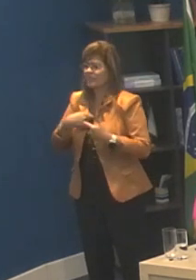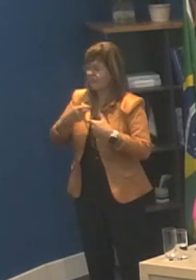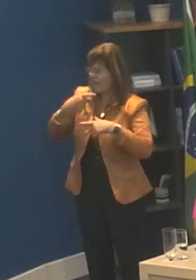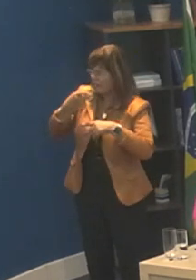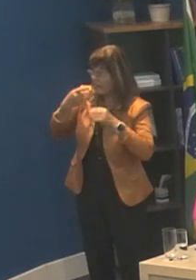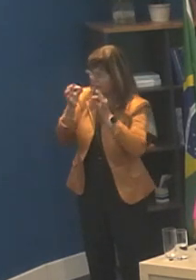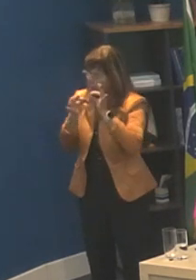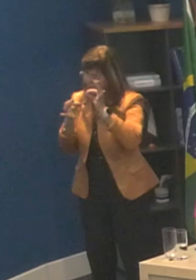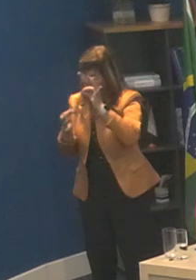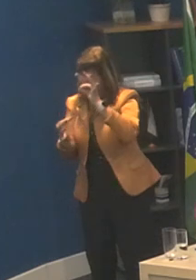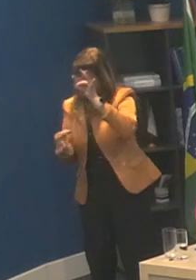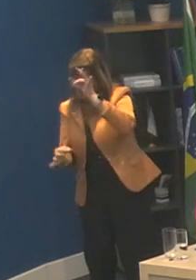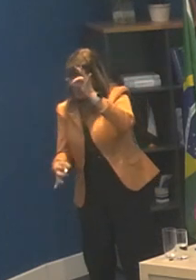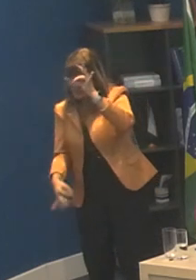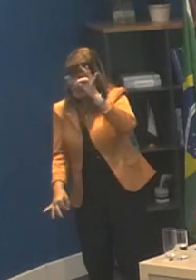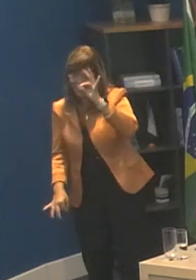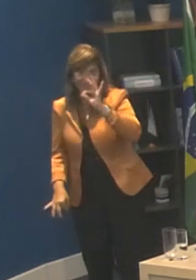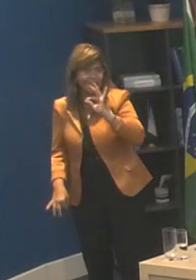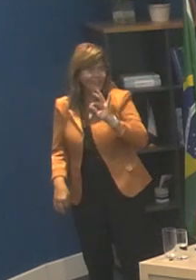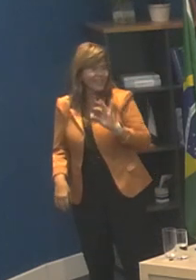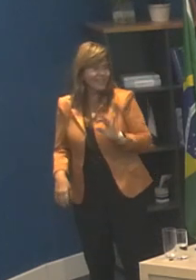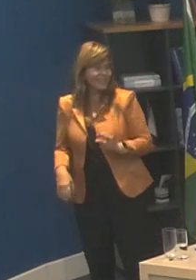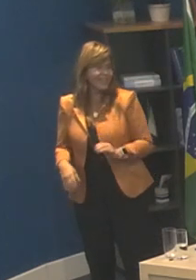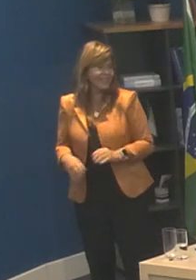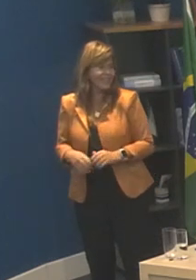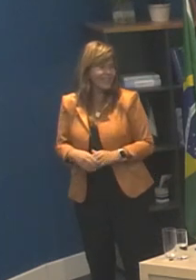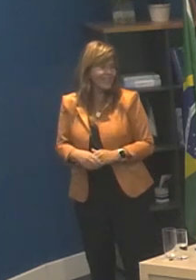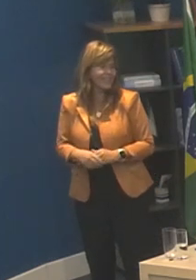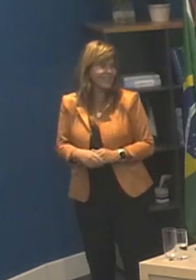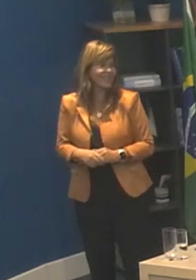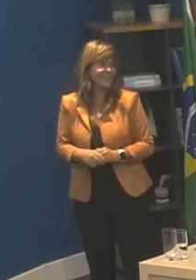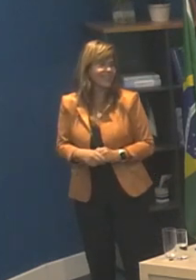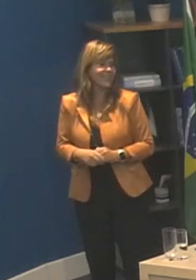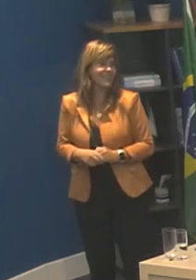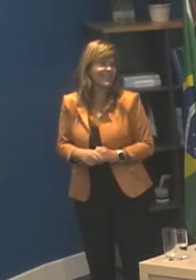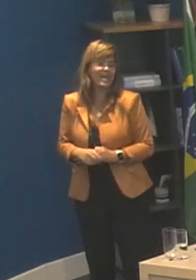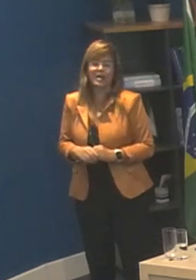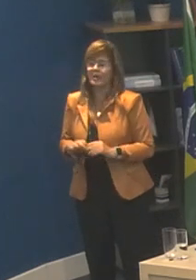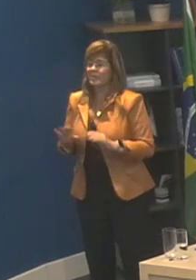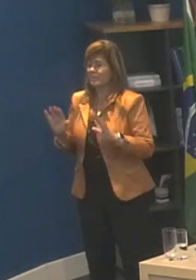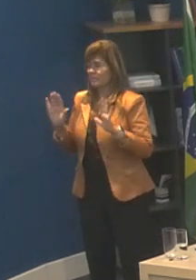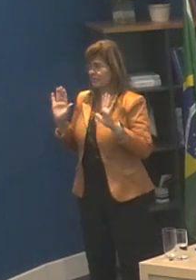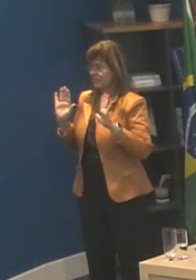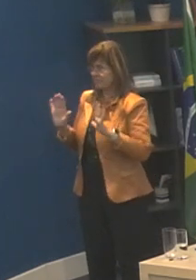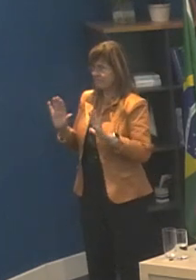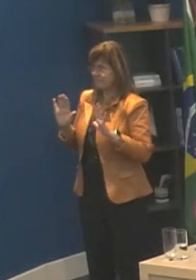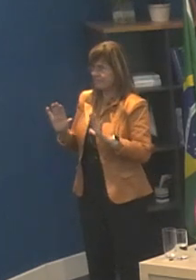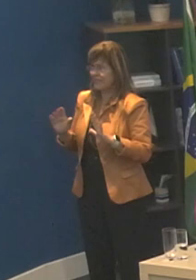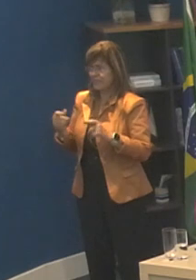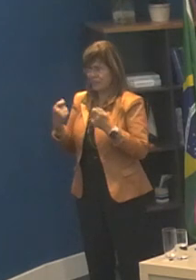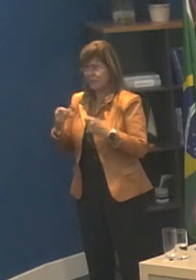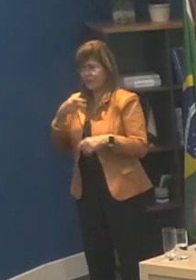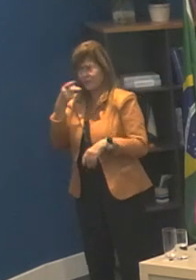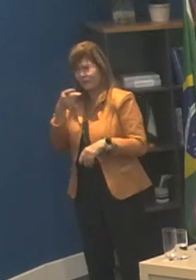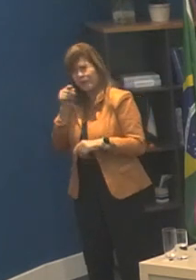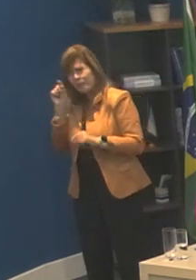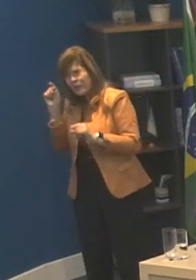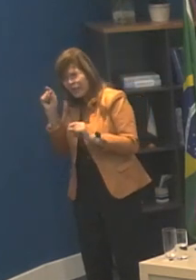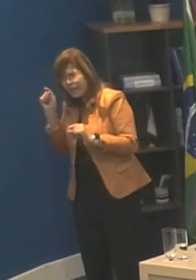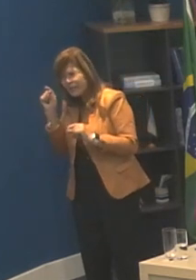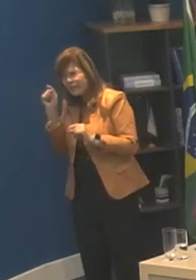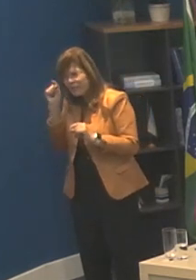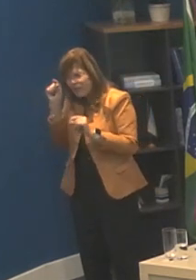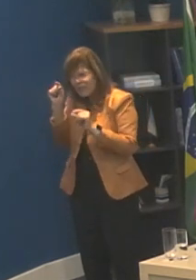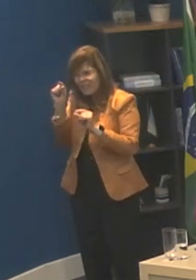Ele tem razão. Não, eu te passo. Mas eu não posso deixar de falar alguma coisinha, né?